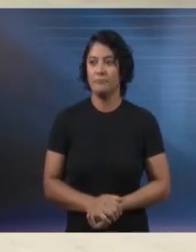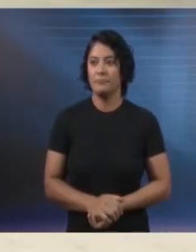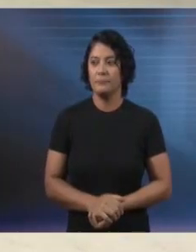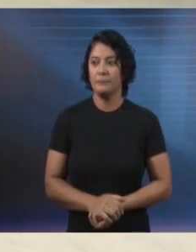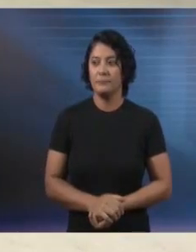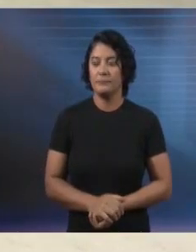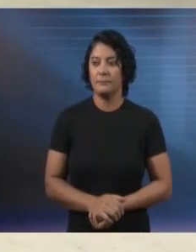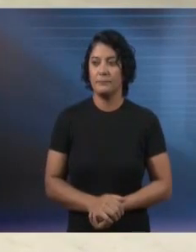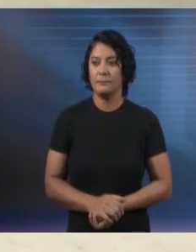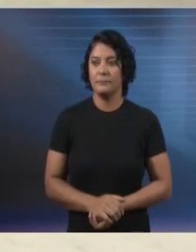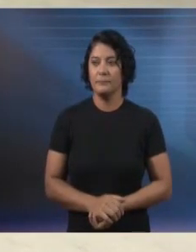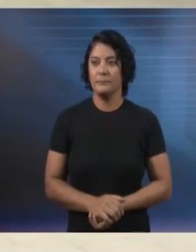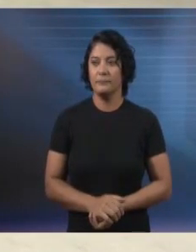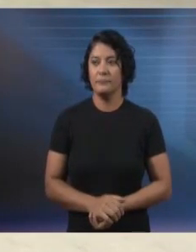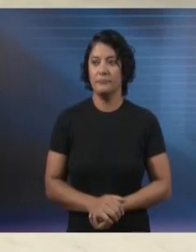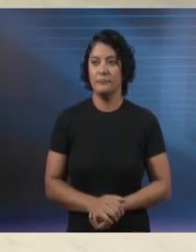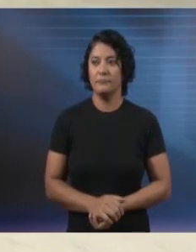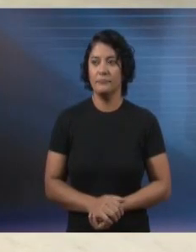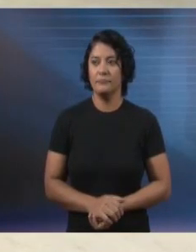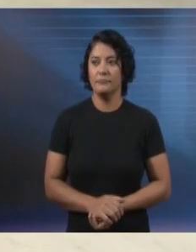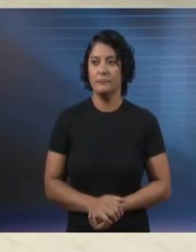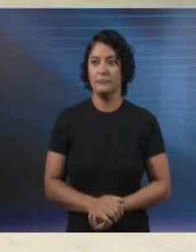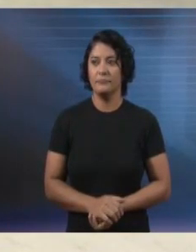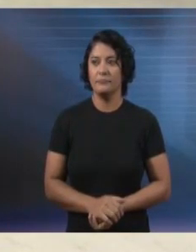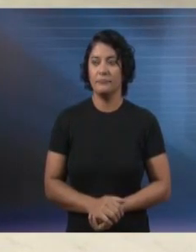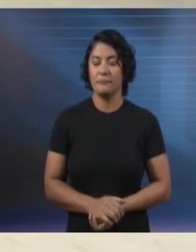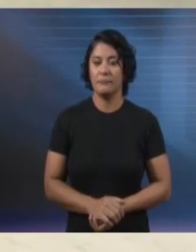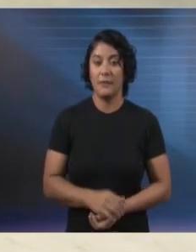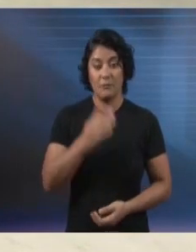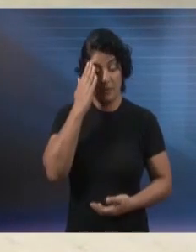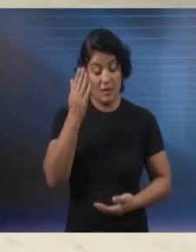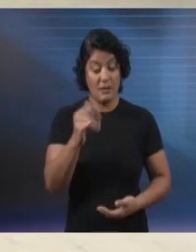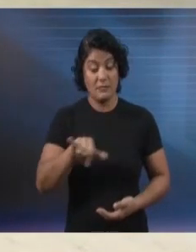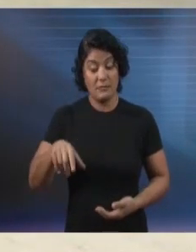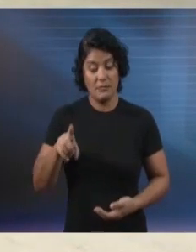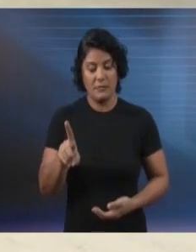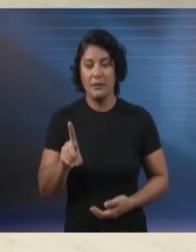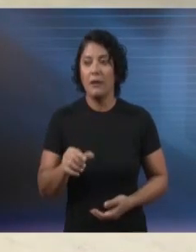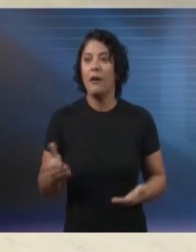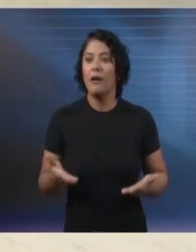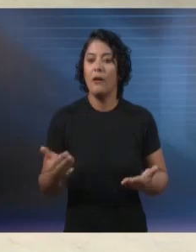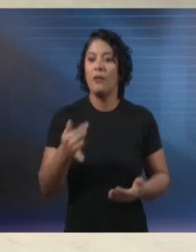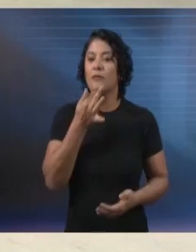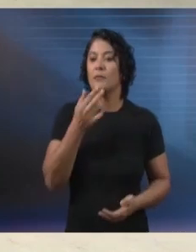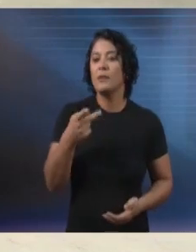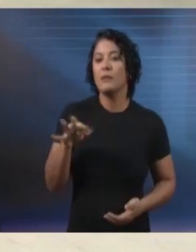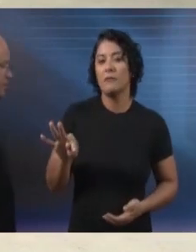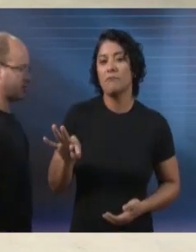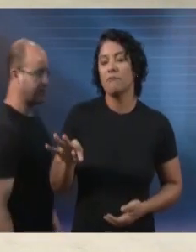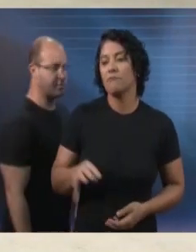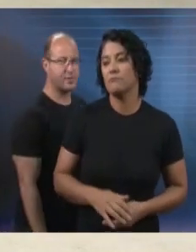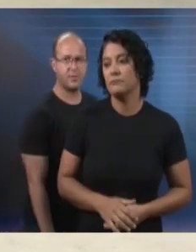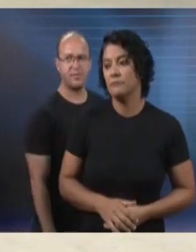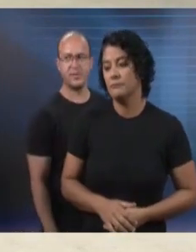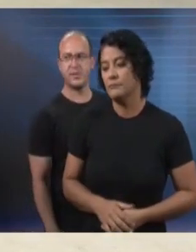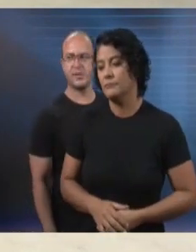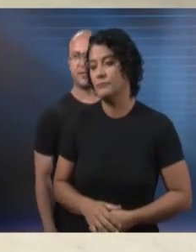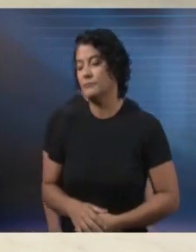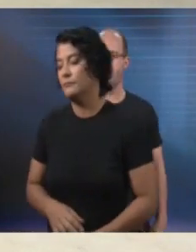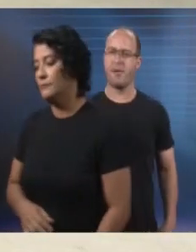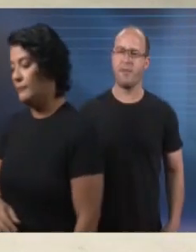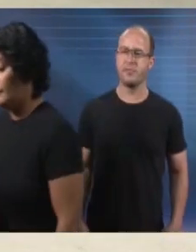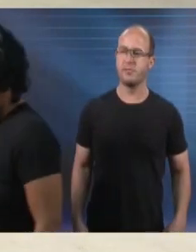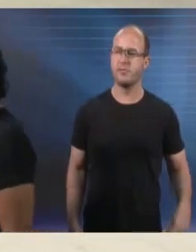Diga aí, companheiro. Obrigado, deputado José Dias. Passa a palavra ao deputado Francisco do PT. Senhor